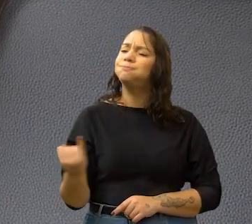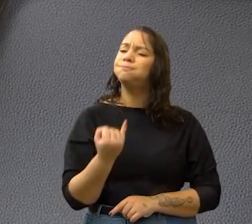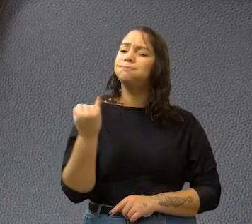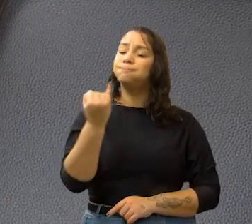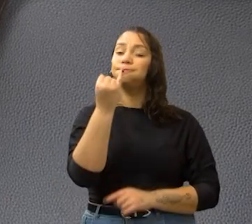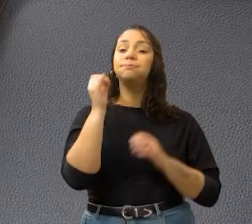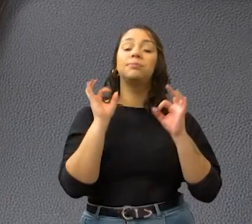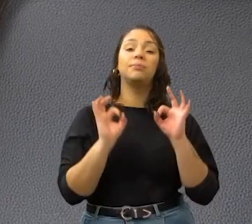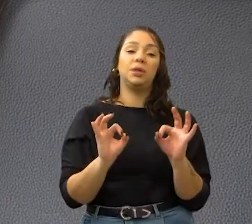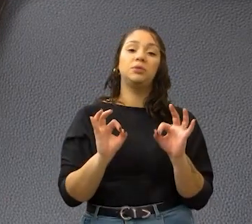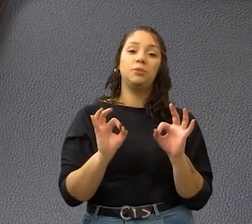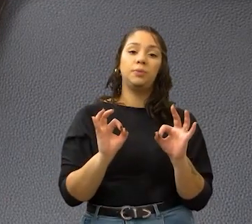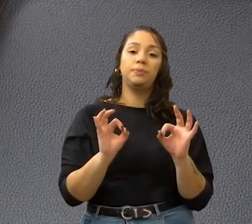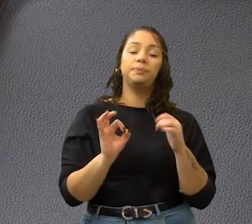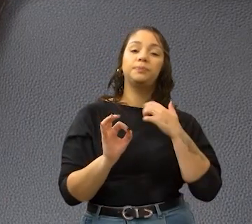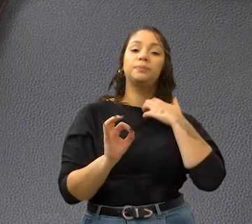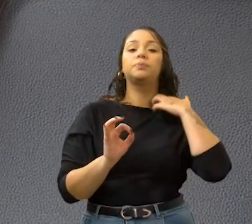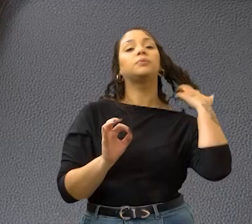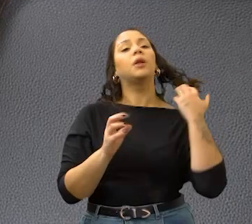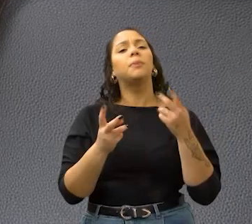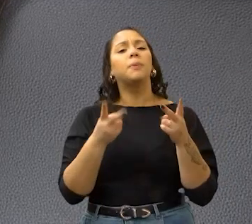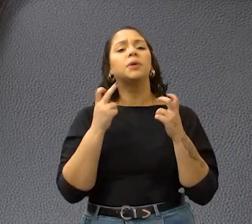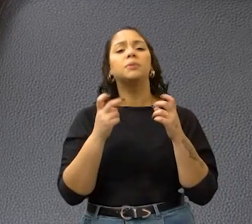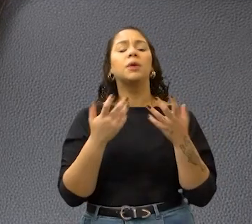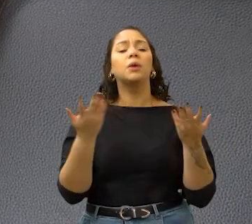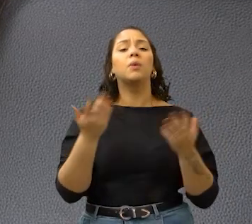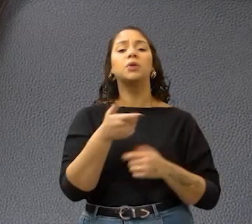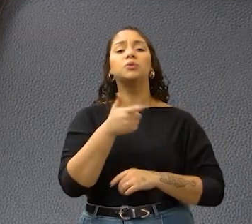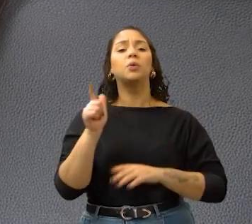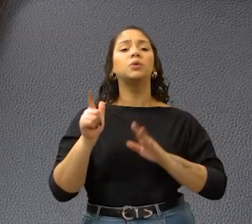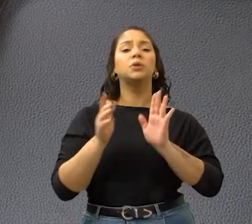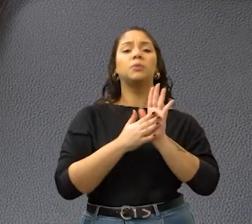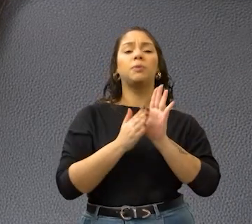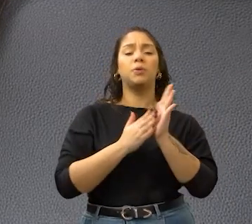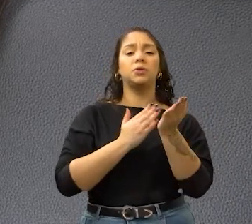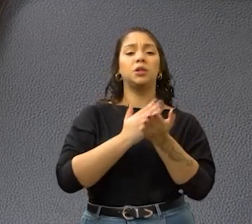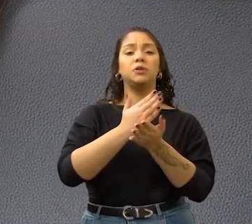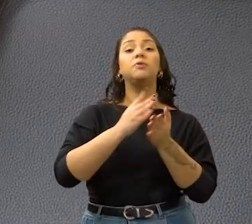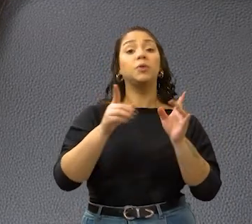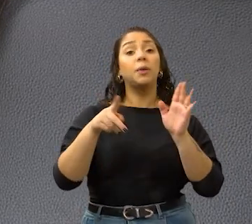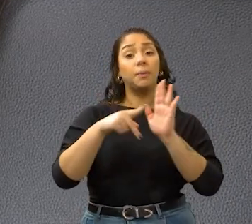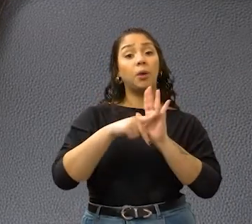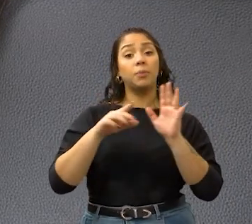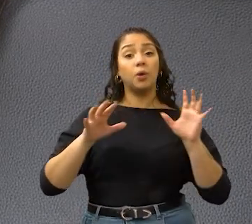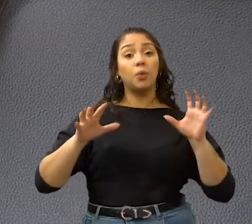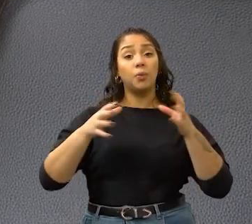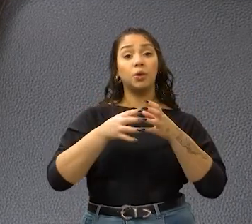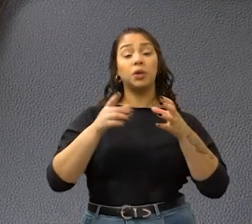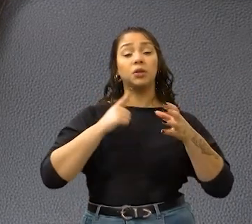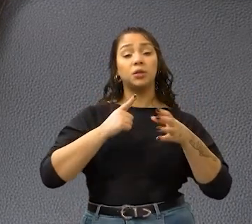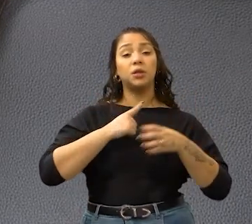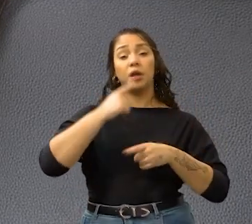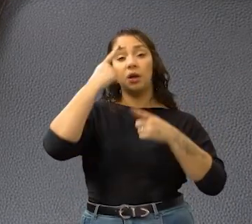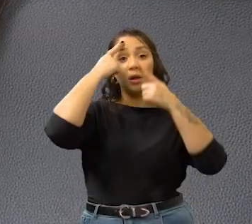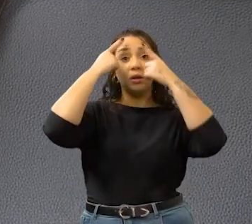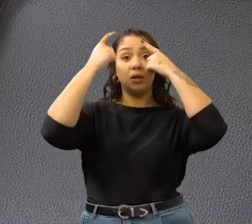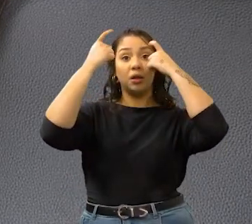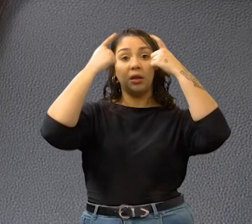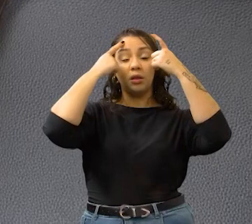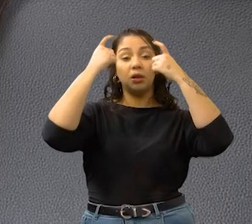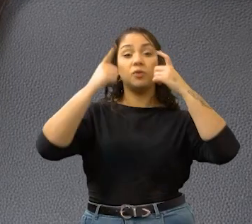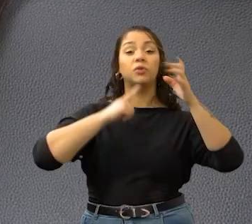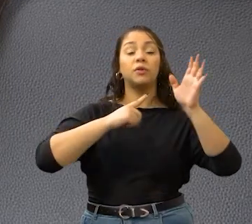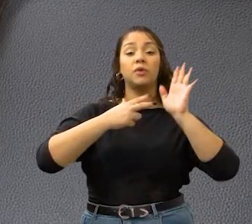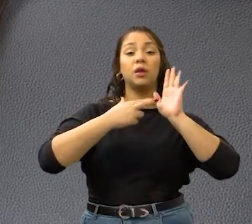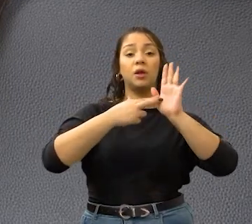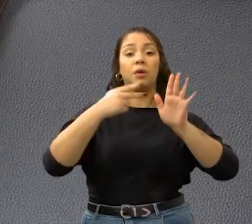eu acho que é fundamental para a gente ver quais são as outras iniciativas que a própria comunidade tem trazido.